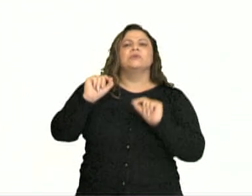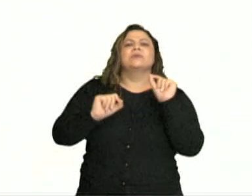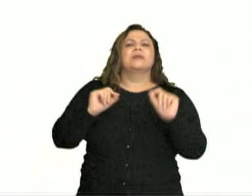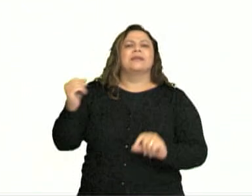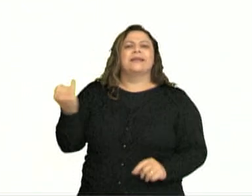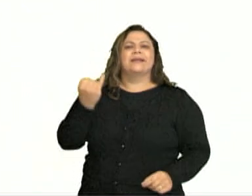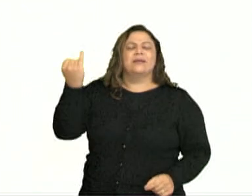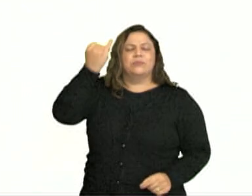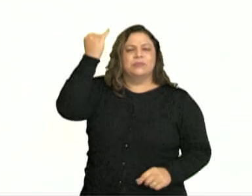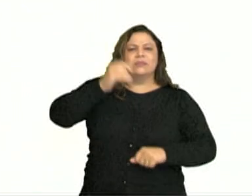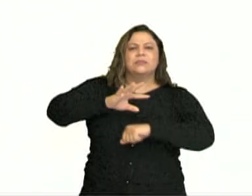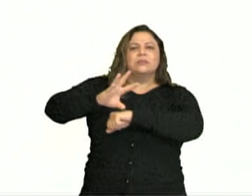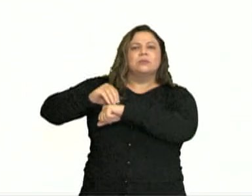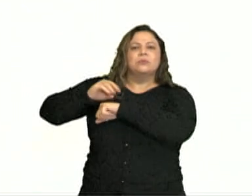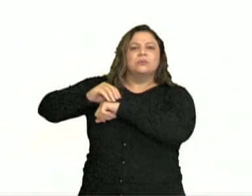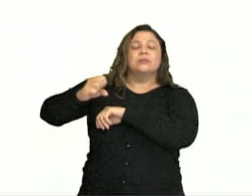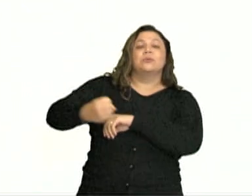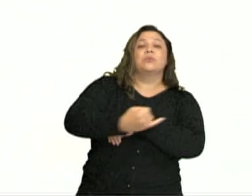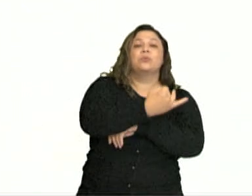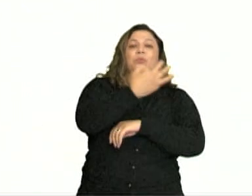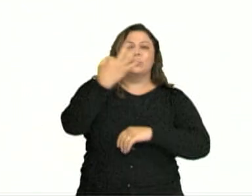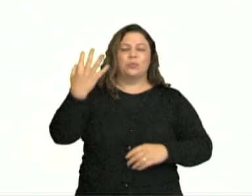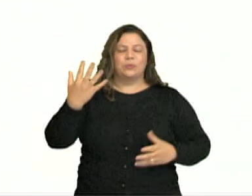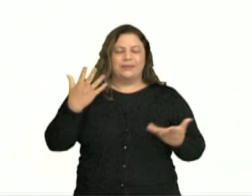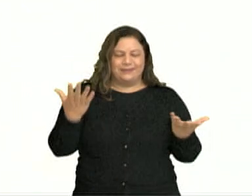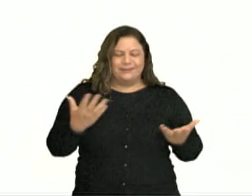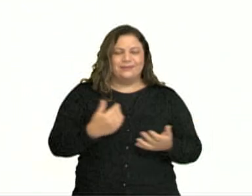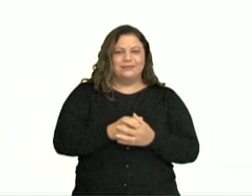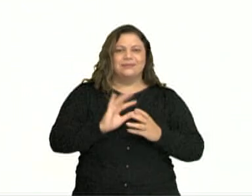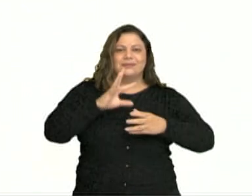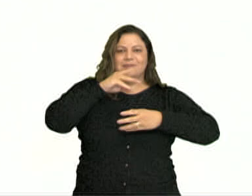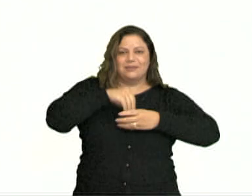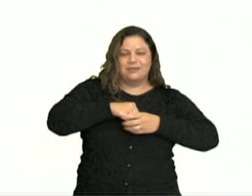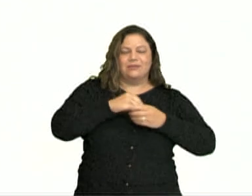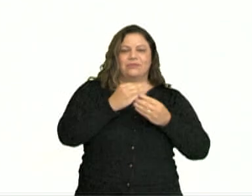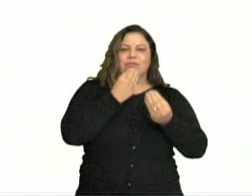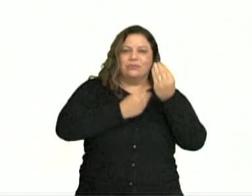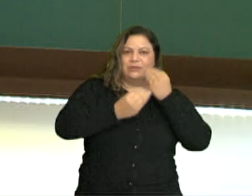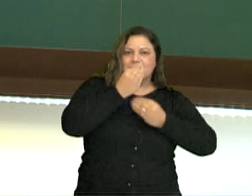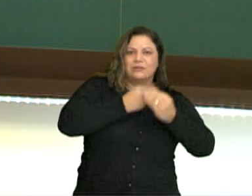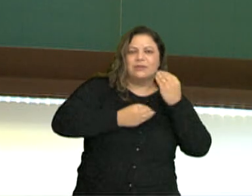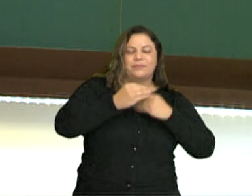se conhecer a quantidade de caloria contida nos alimentos e praticamos